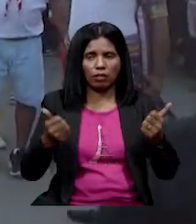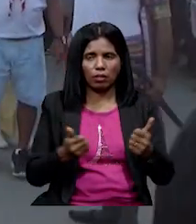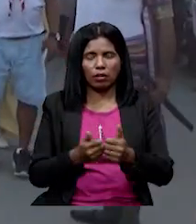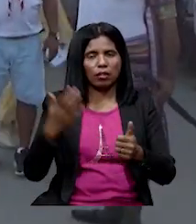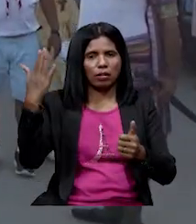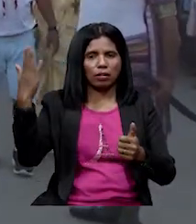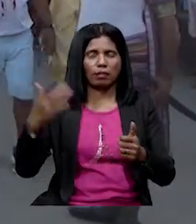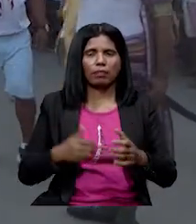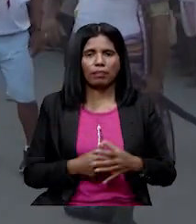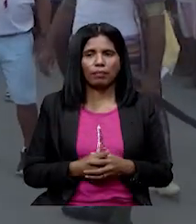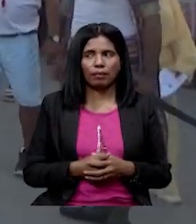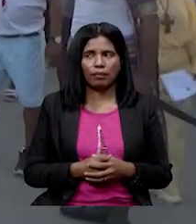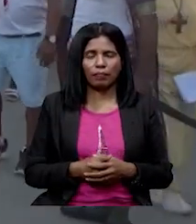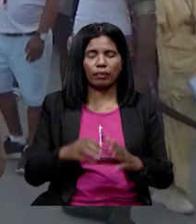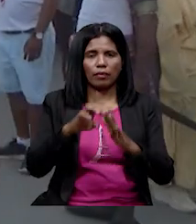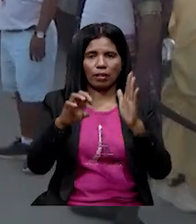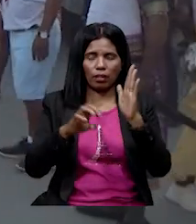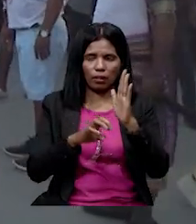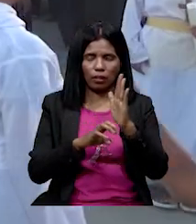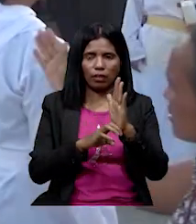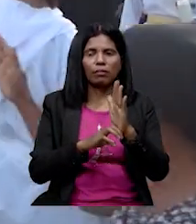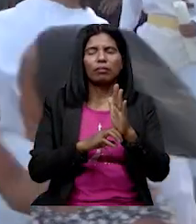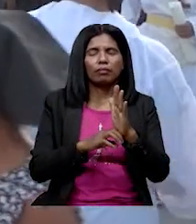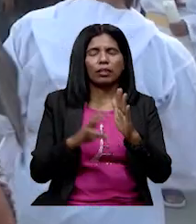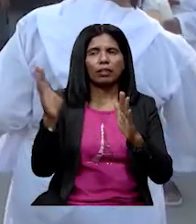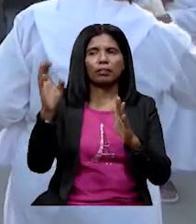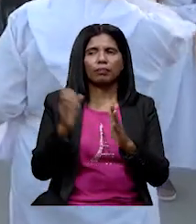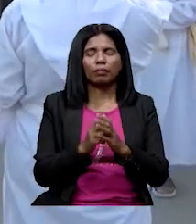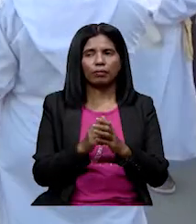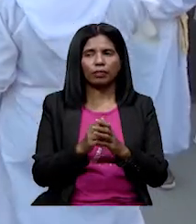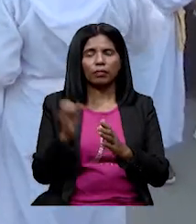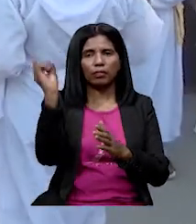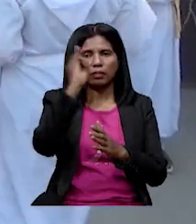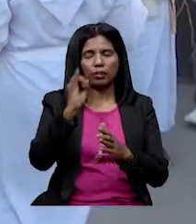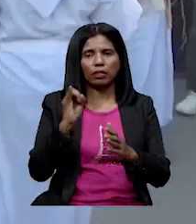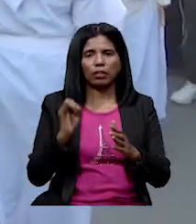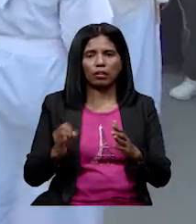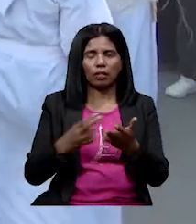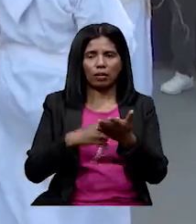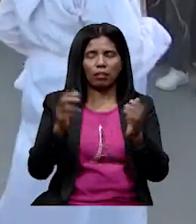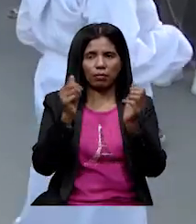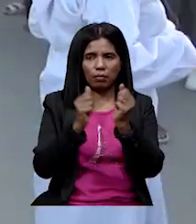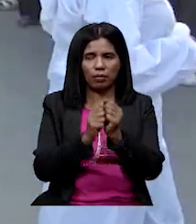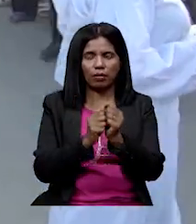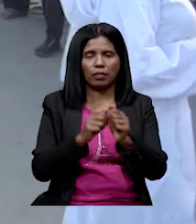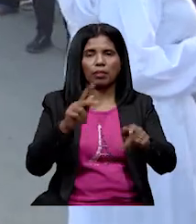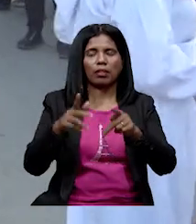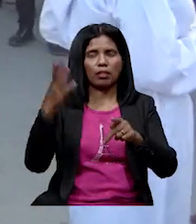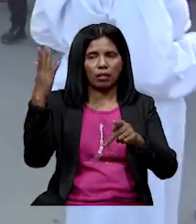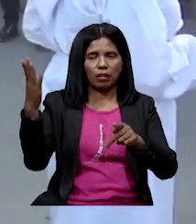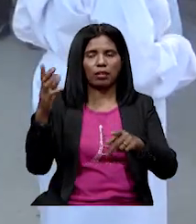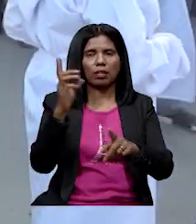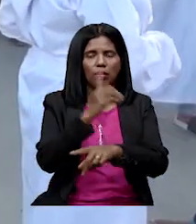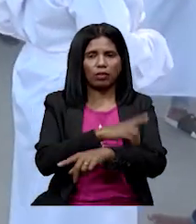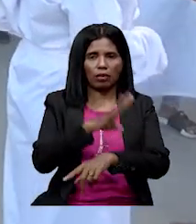Posto Penal. Estátua Padroeiro São José no Nainfeto Inan Virgem Maria, se hamutu ko sarani posto penal durante